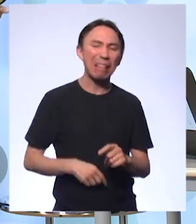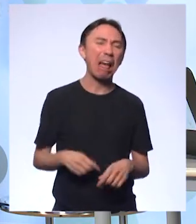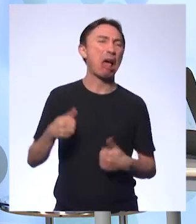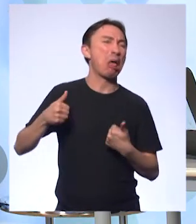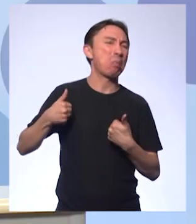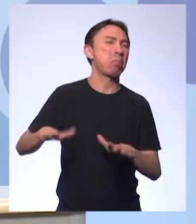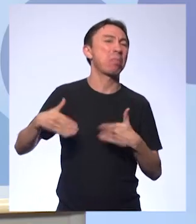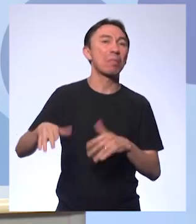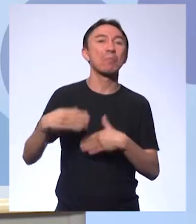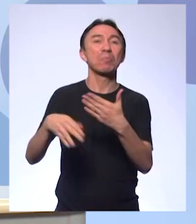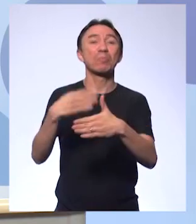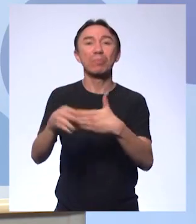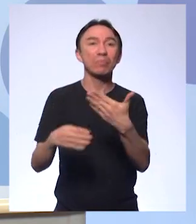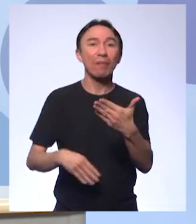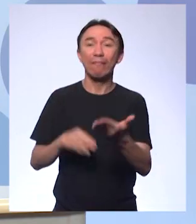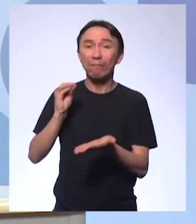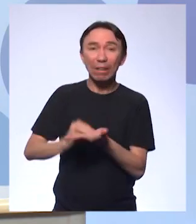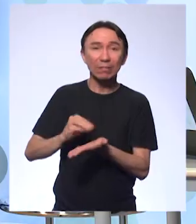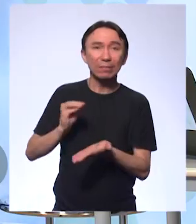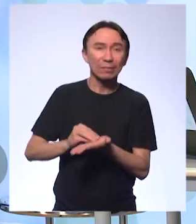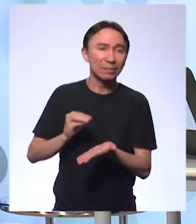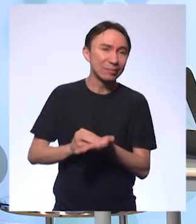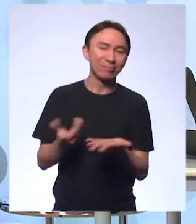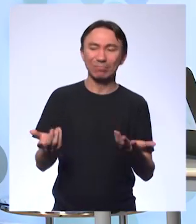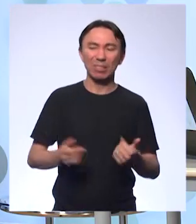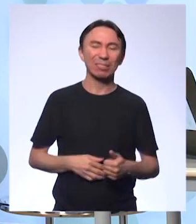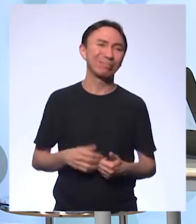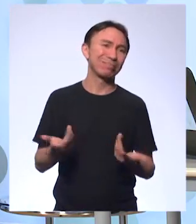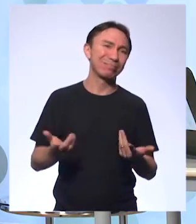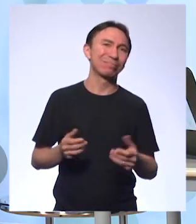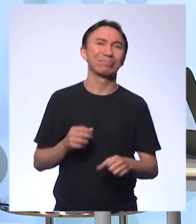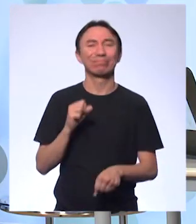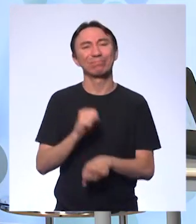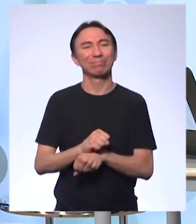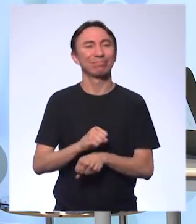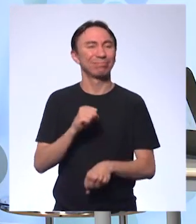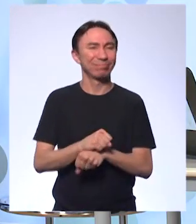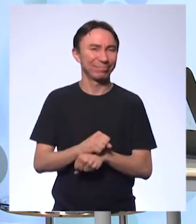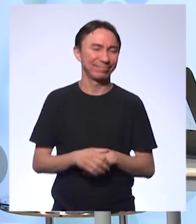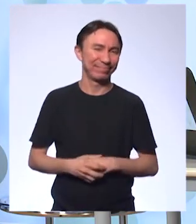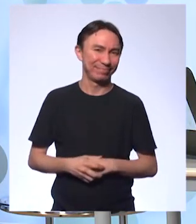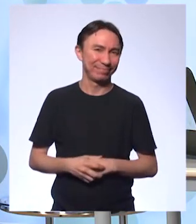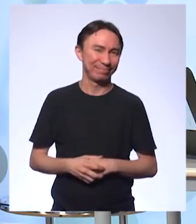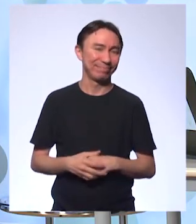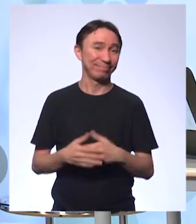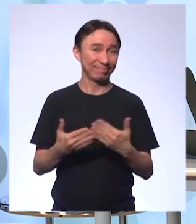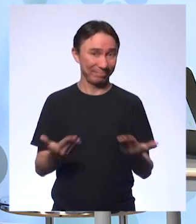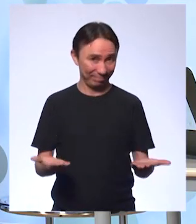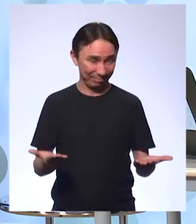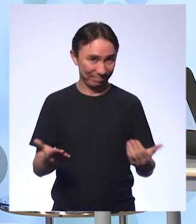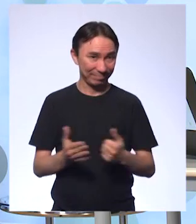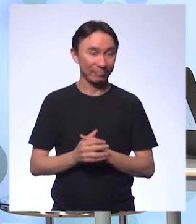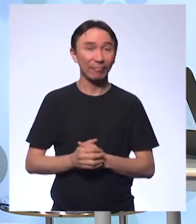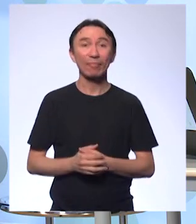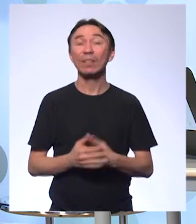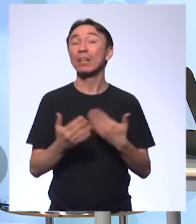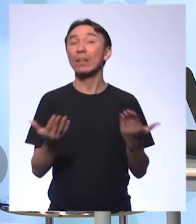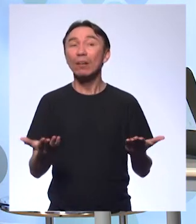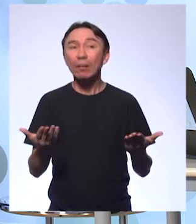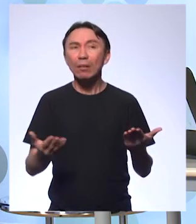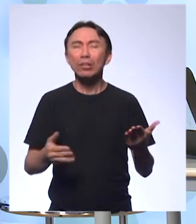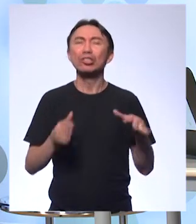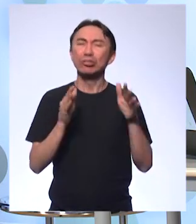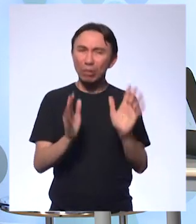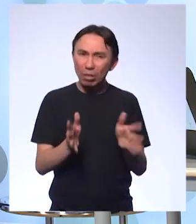Dani? Exatamente. Então, vamos só voltar lá para frente, rapidinho, nós passamos já. Aí, aqui passamos todo